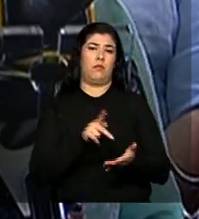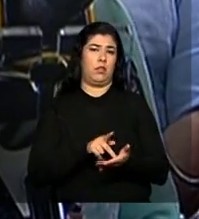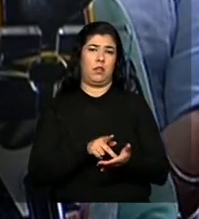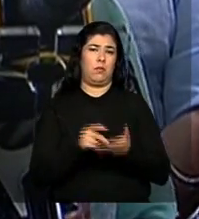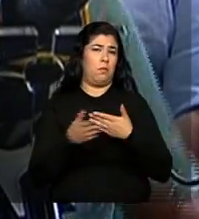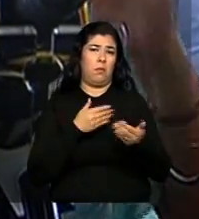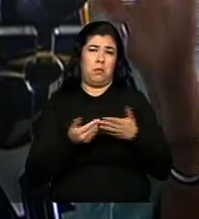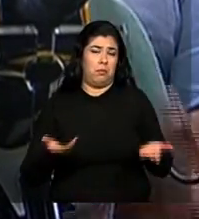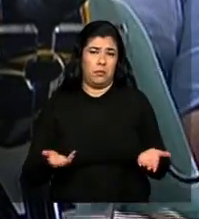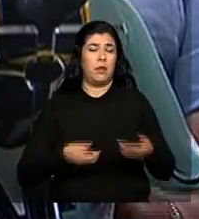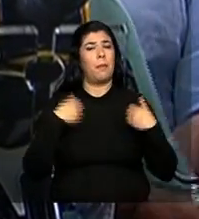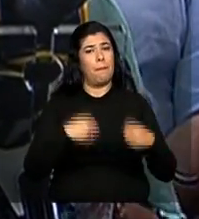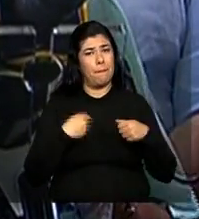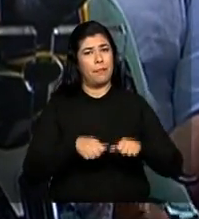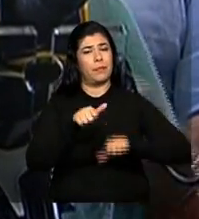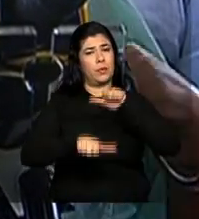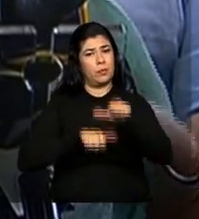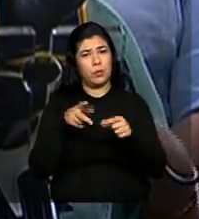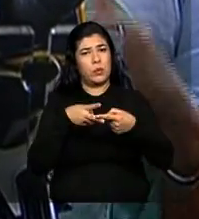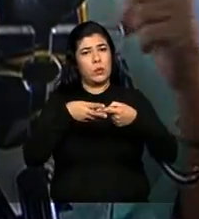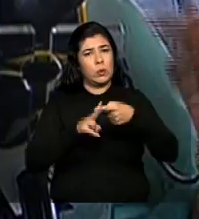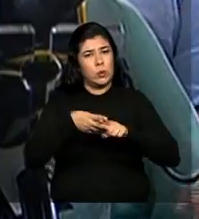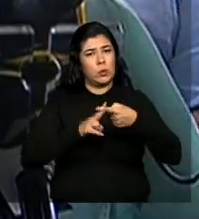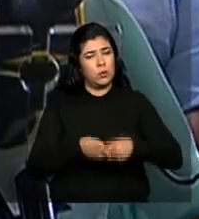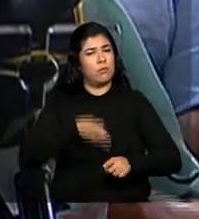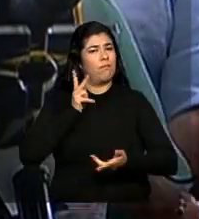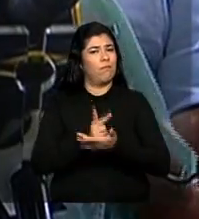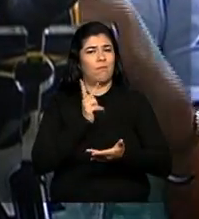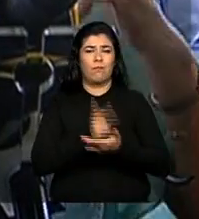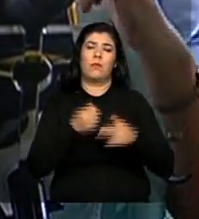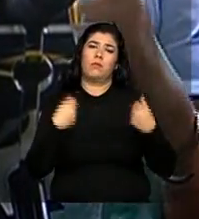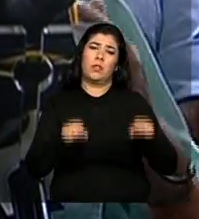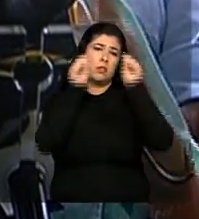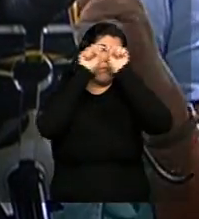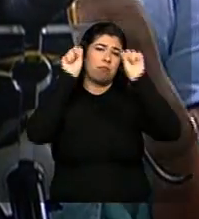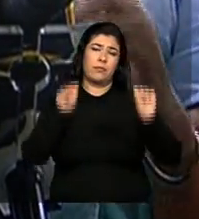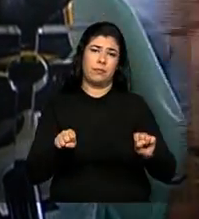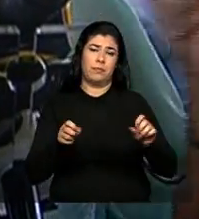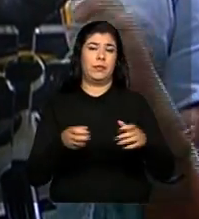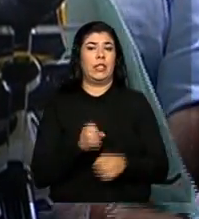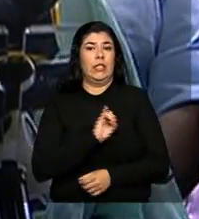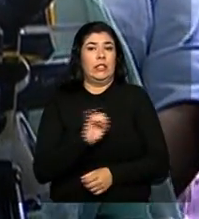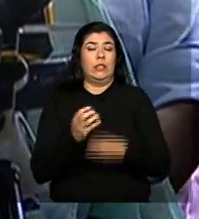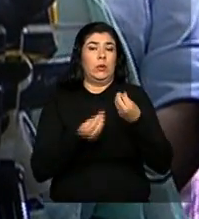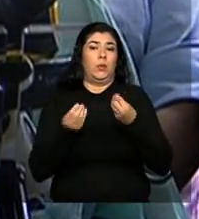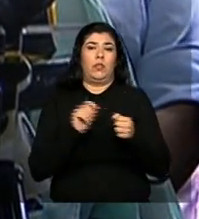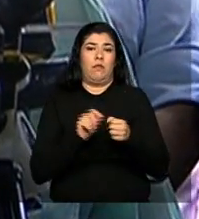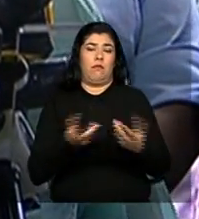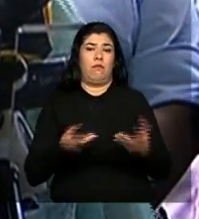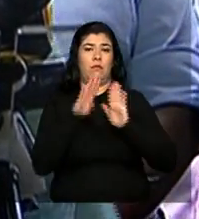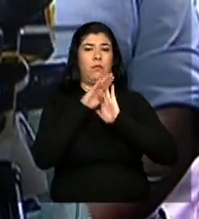Todo programa social precisa de correção, sempre sistematicamente. Como se faz um